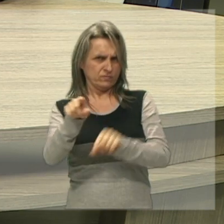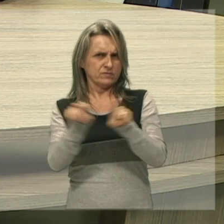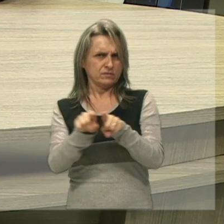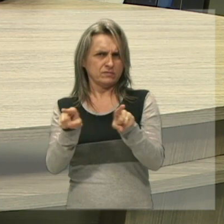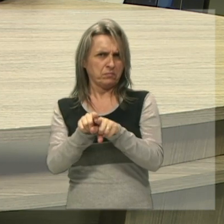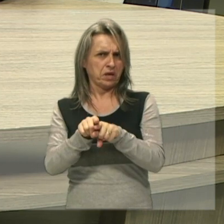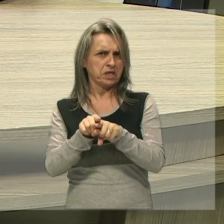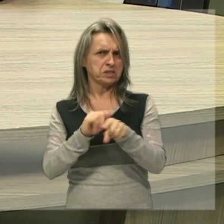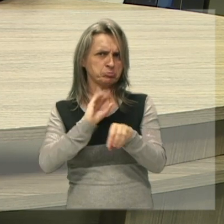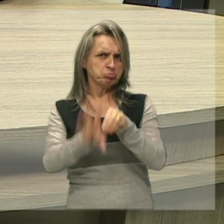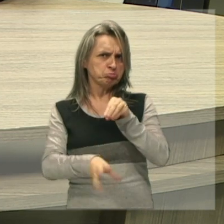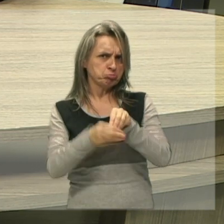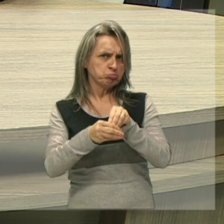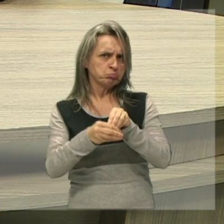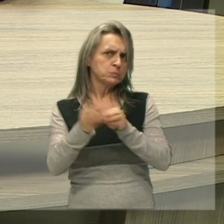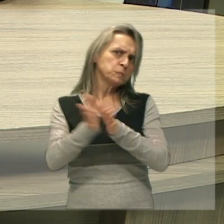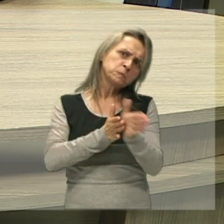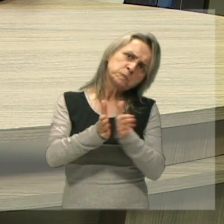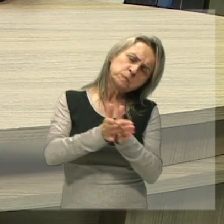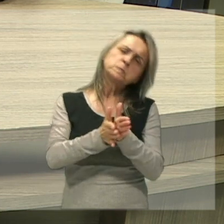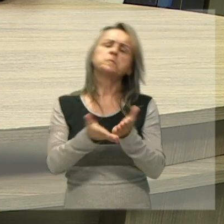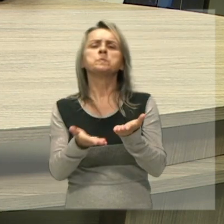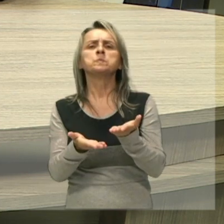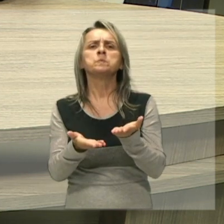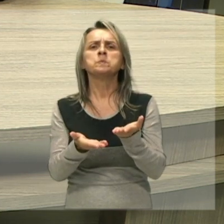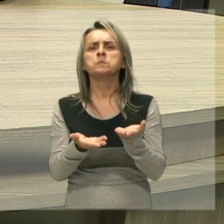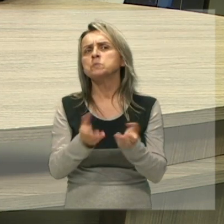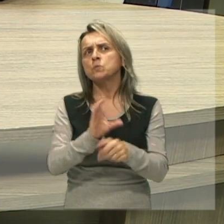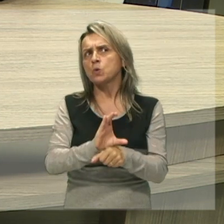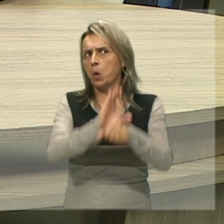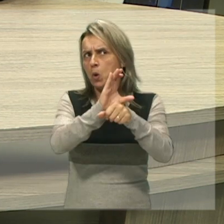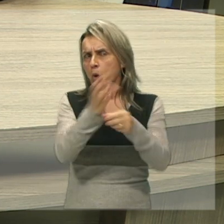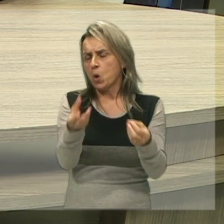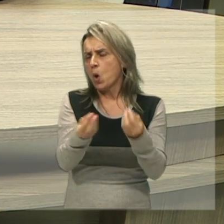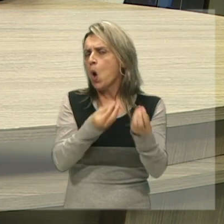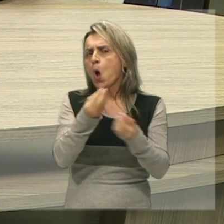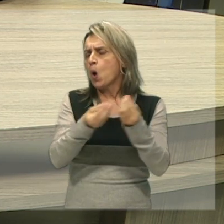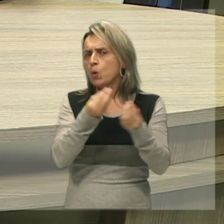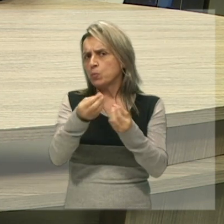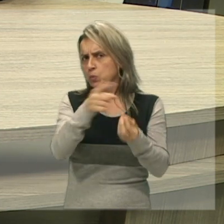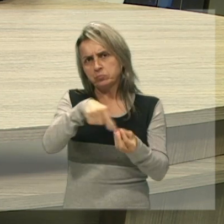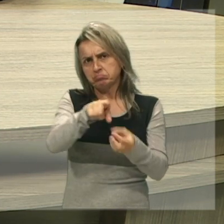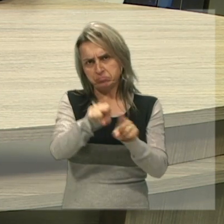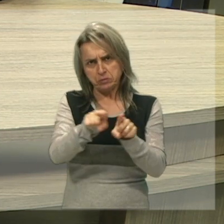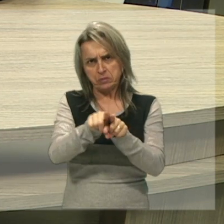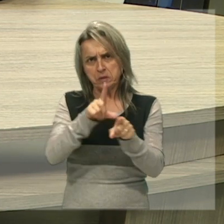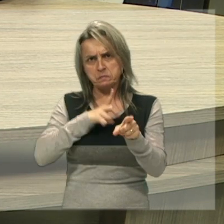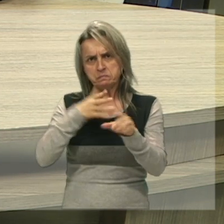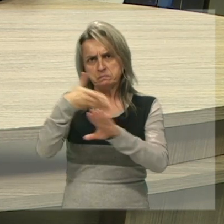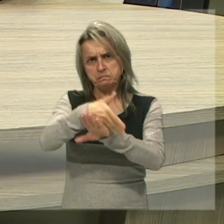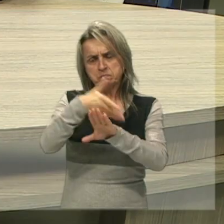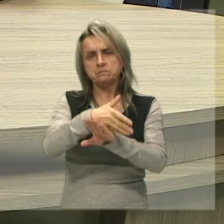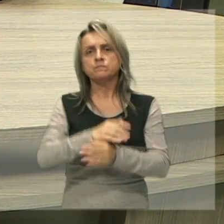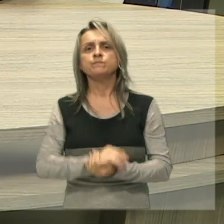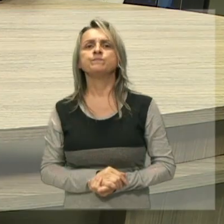imbuídos nessas outras, como comissão, nesse tipo de planejamento da